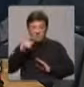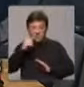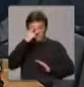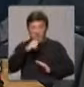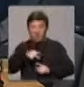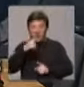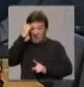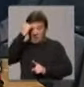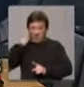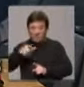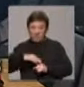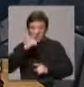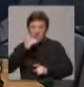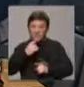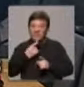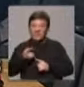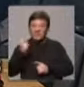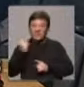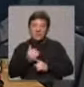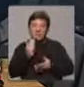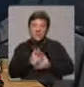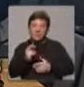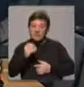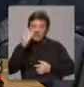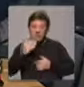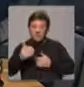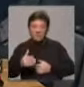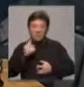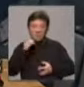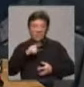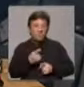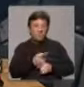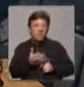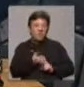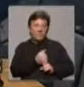arrependimento para quem denunciar o crime num prazo de 30 dias e devolver aquilo que obteve ilicitamente